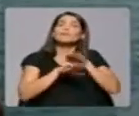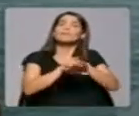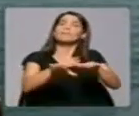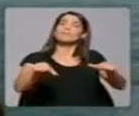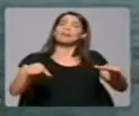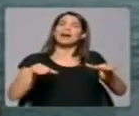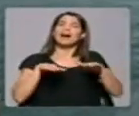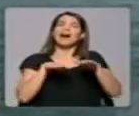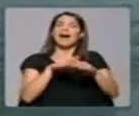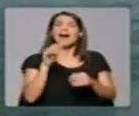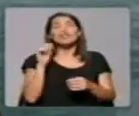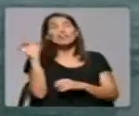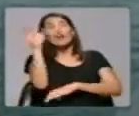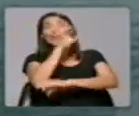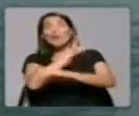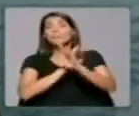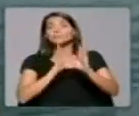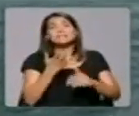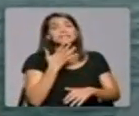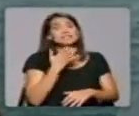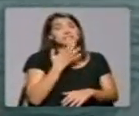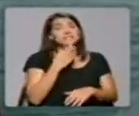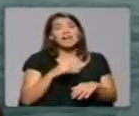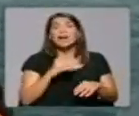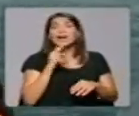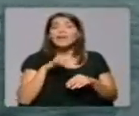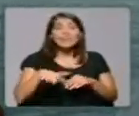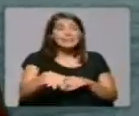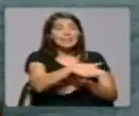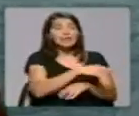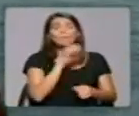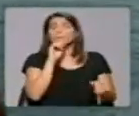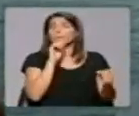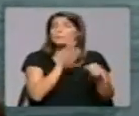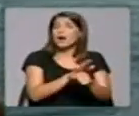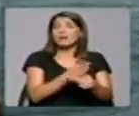Europa que é necessário preservar o areal, necessário preservar o mar que nos dá tanta vida.